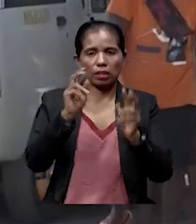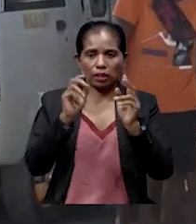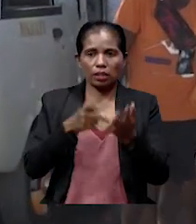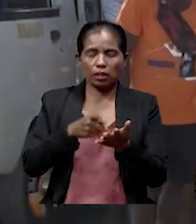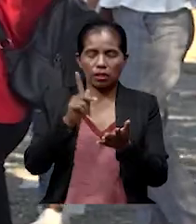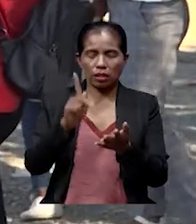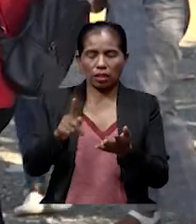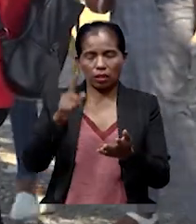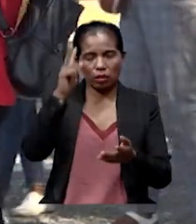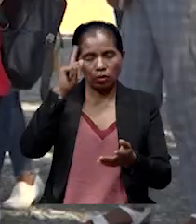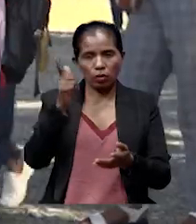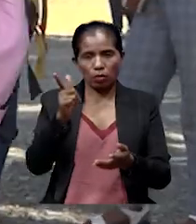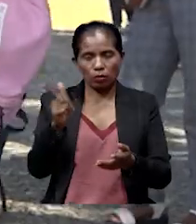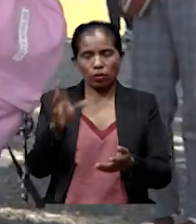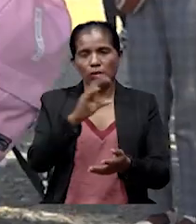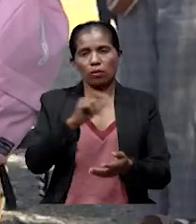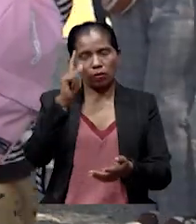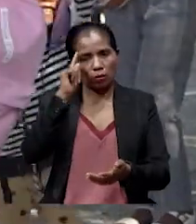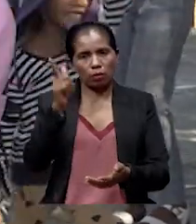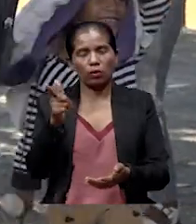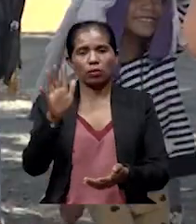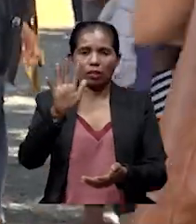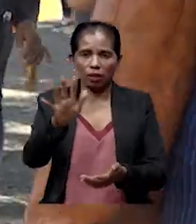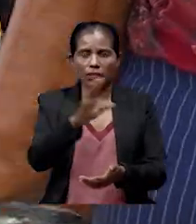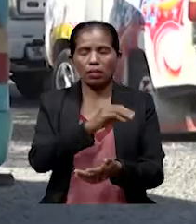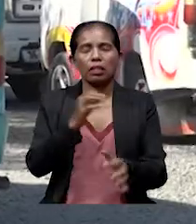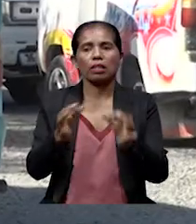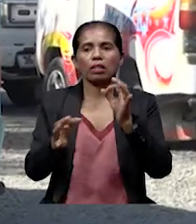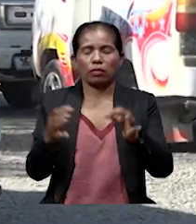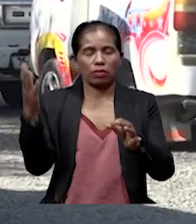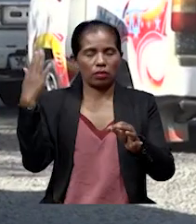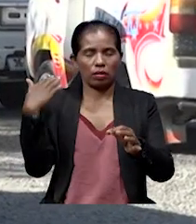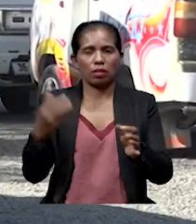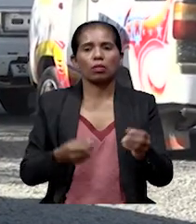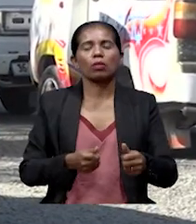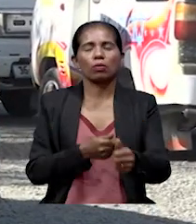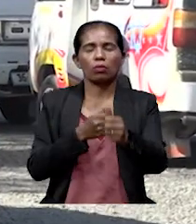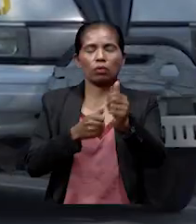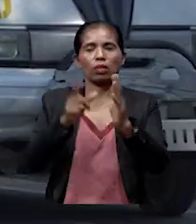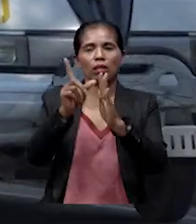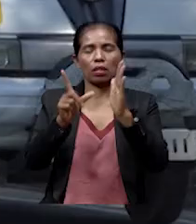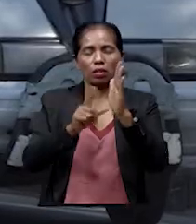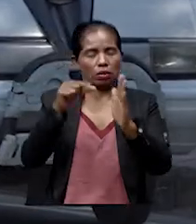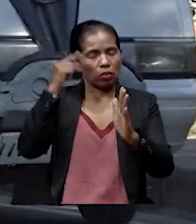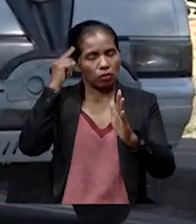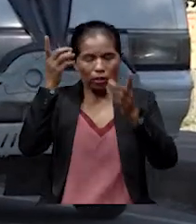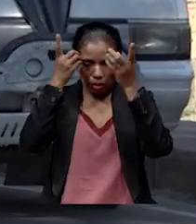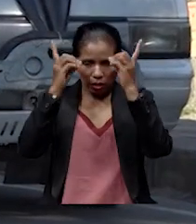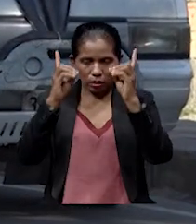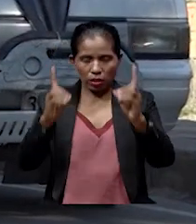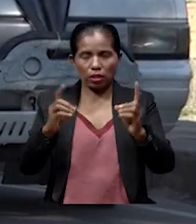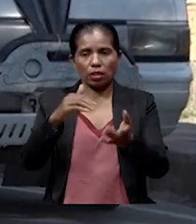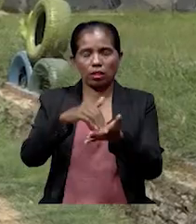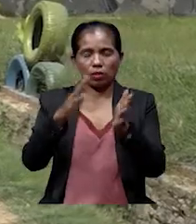selo centavos ruanulu to ruanulu resin lima, mas que antes ne, aplica tuir tarifa nebe governo decidi,